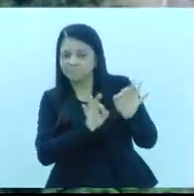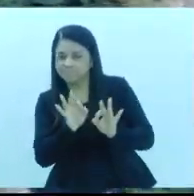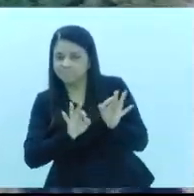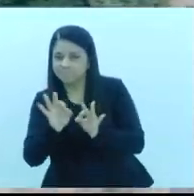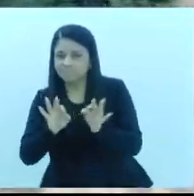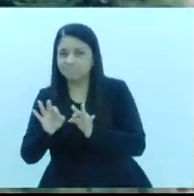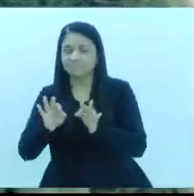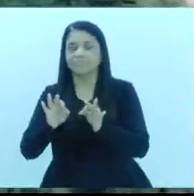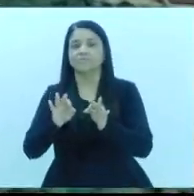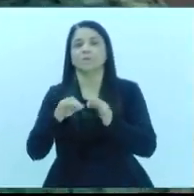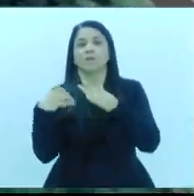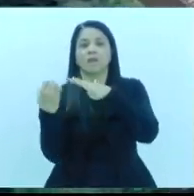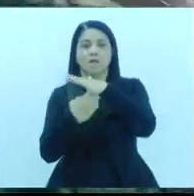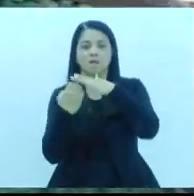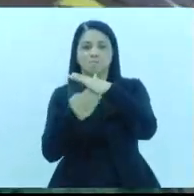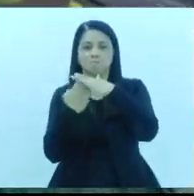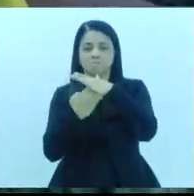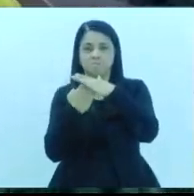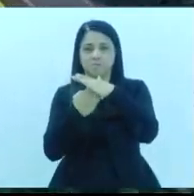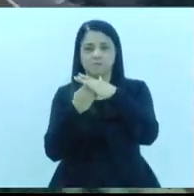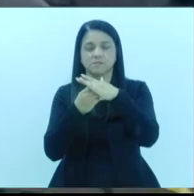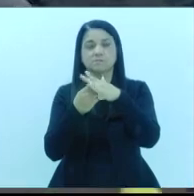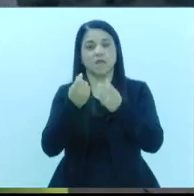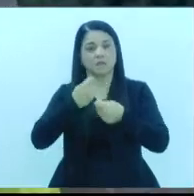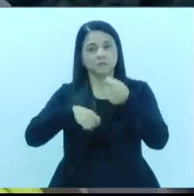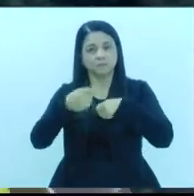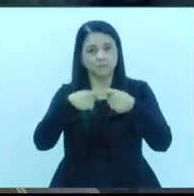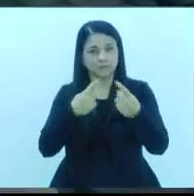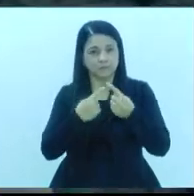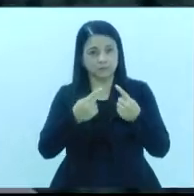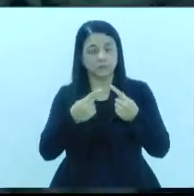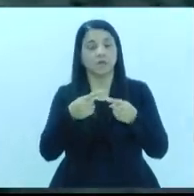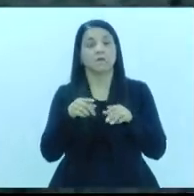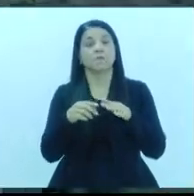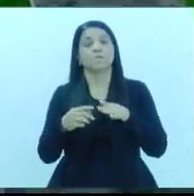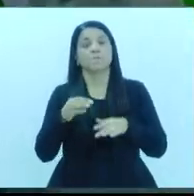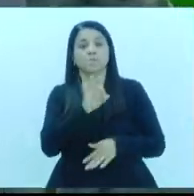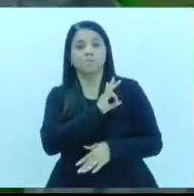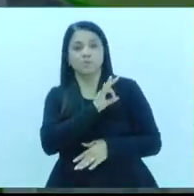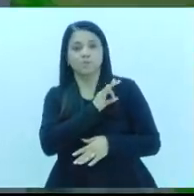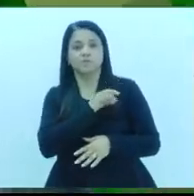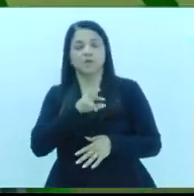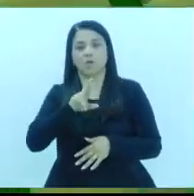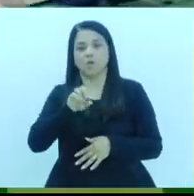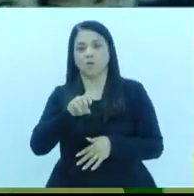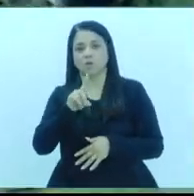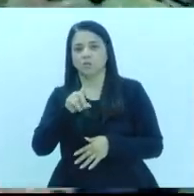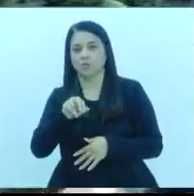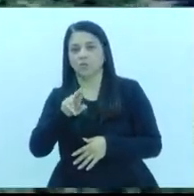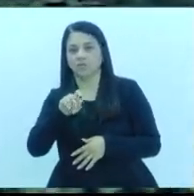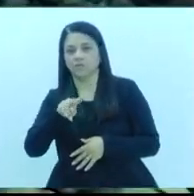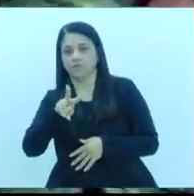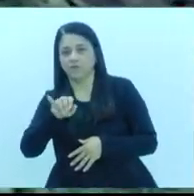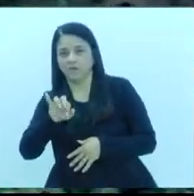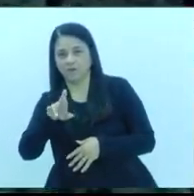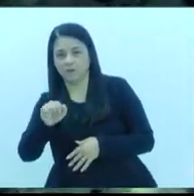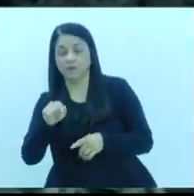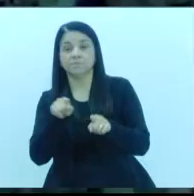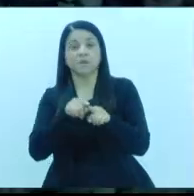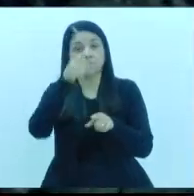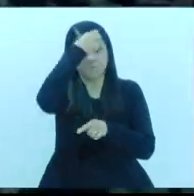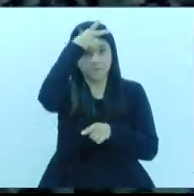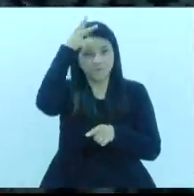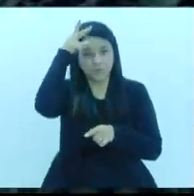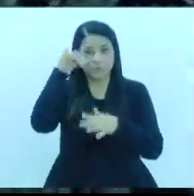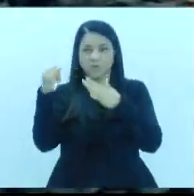pela concessionária que administra a estrada, a Polícia Rodoviária Federal, Agência Nacional de Transportes Terrestres, prefeituras e